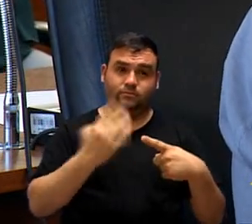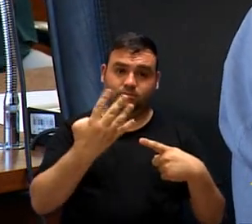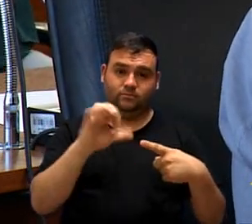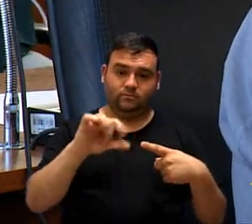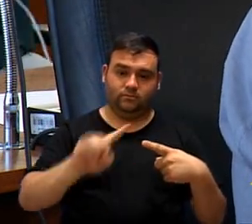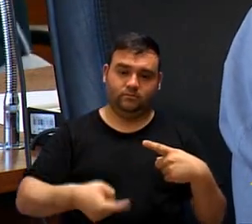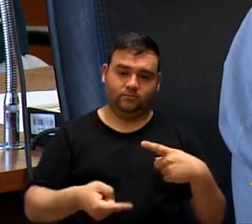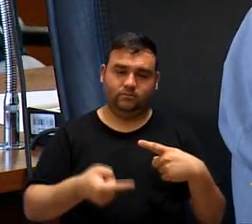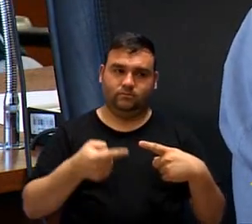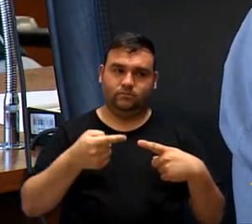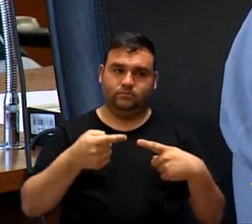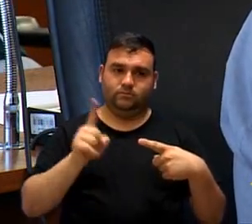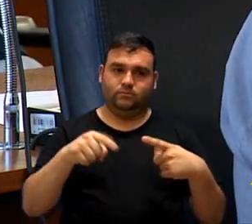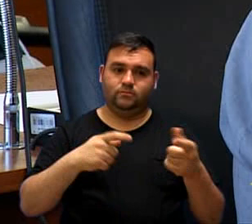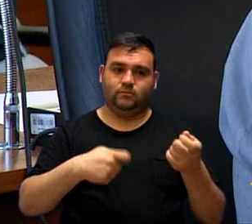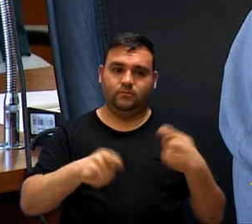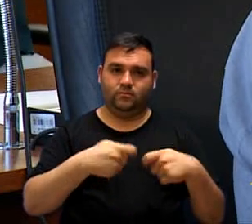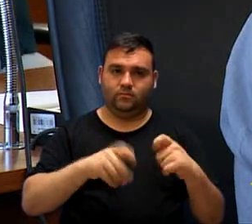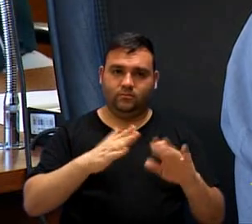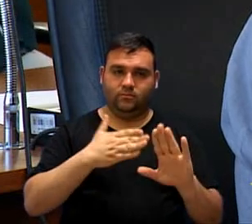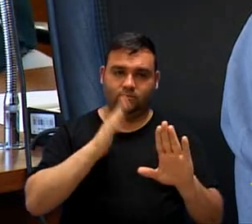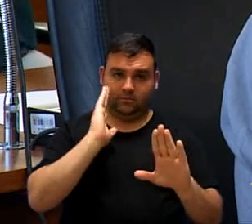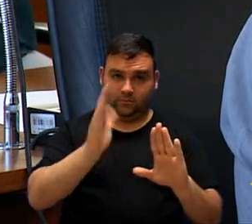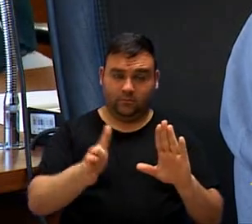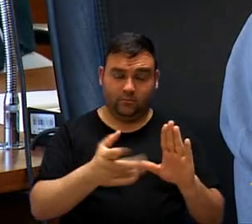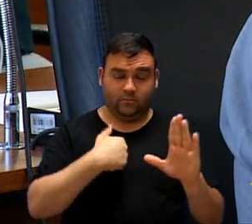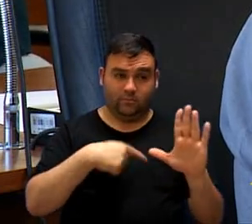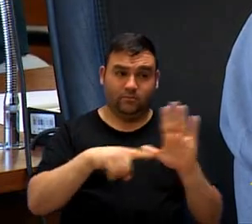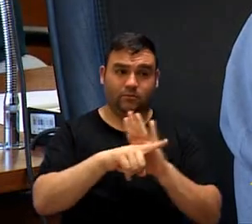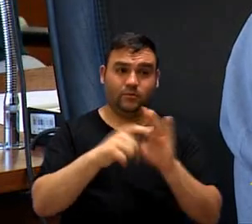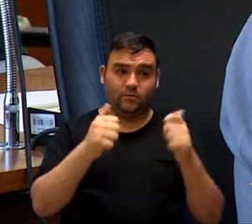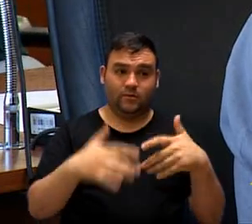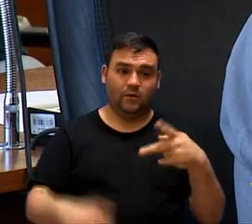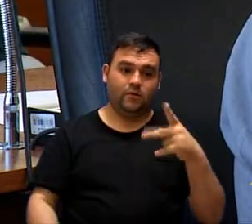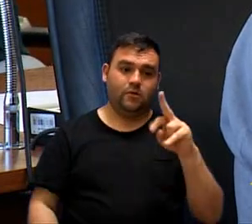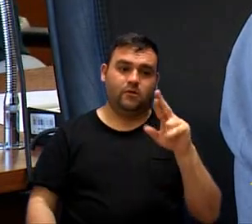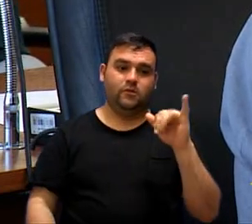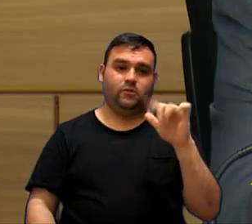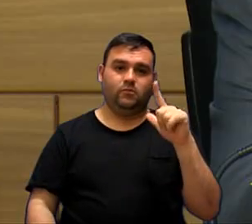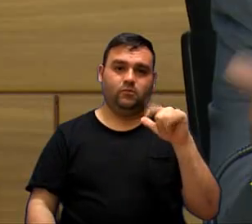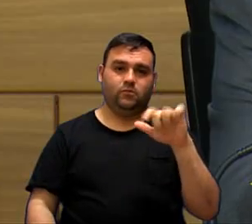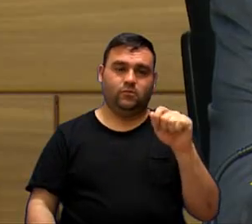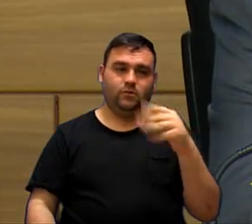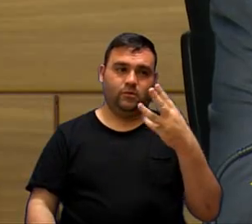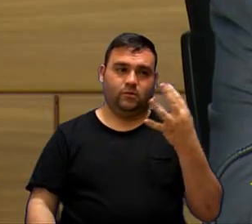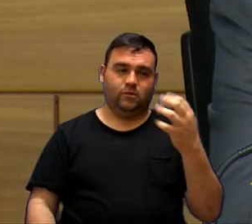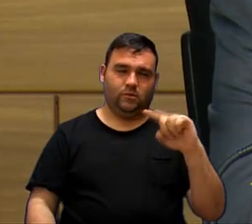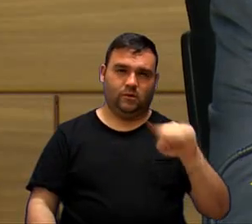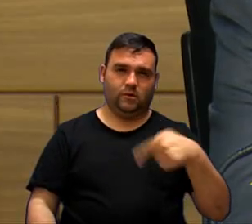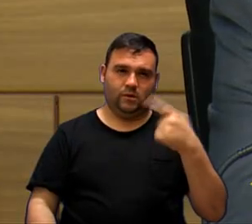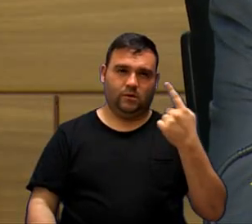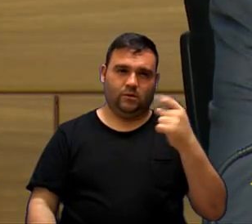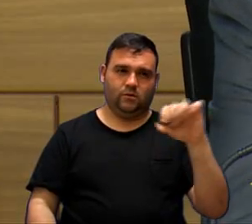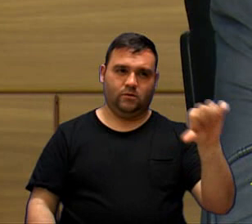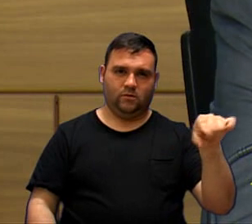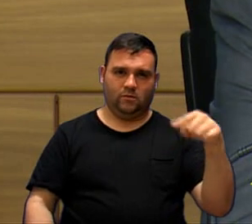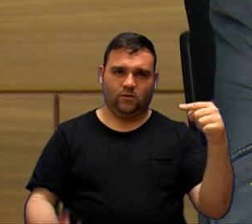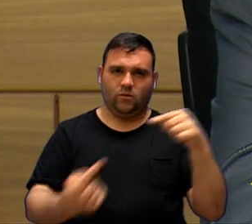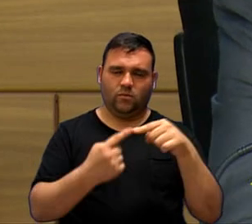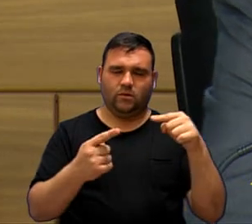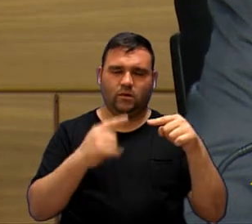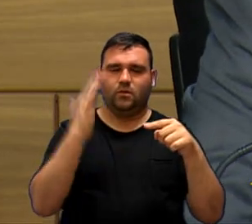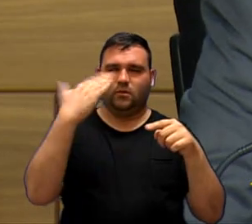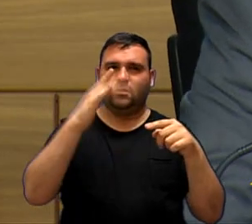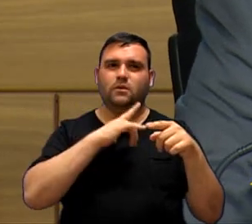49 milhões da administração direta. Deixa eu só perguntar, Priscila, esses 34 milhões está dentro do 109?